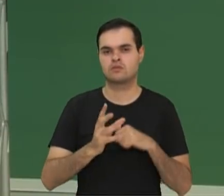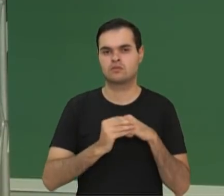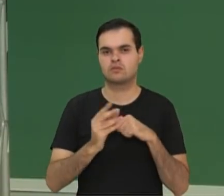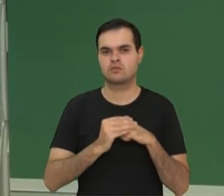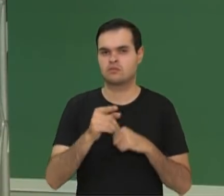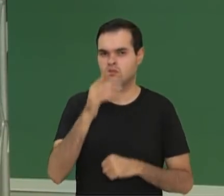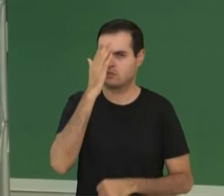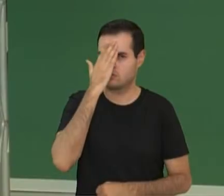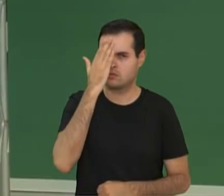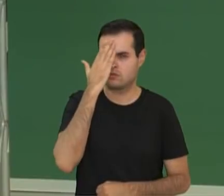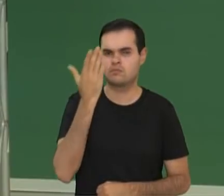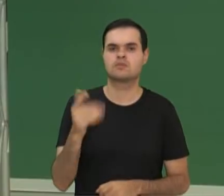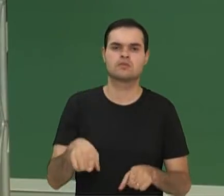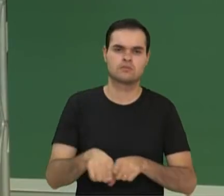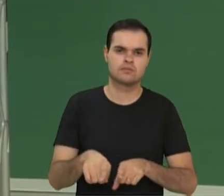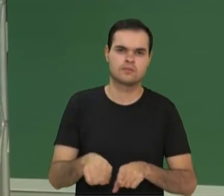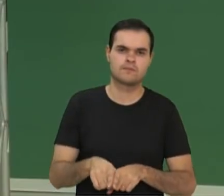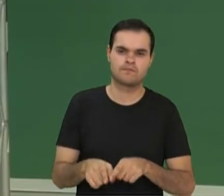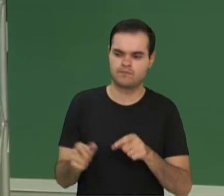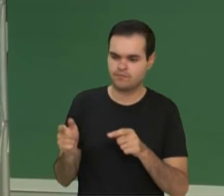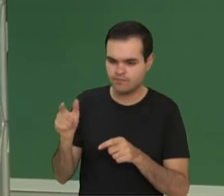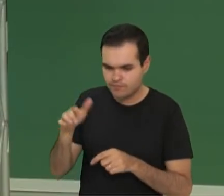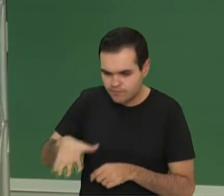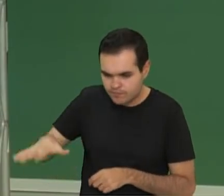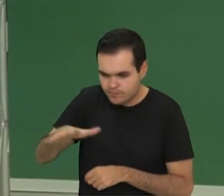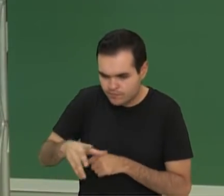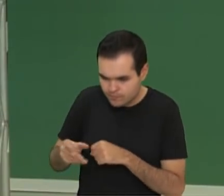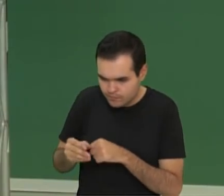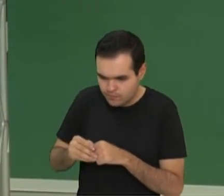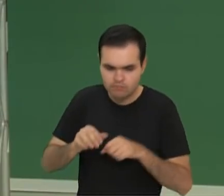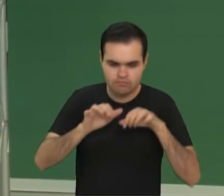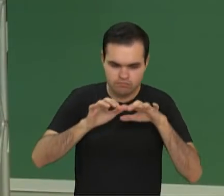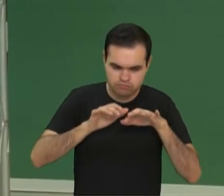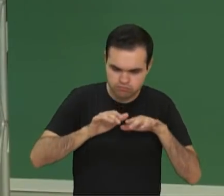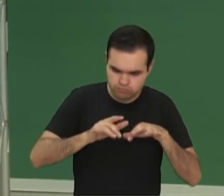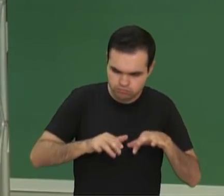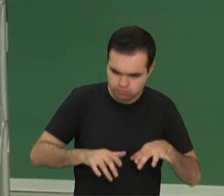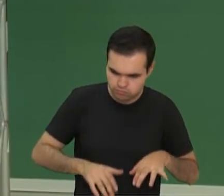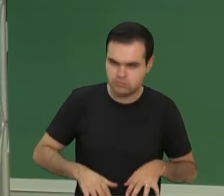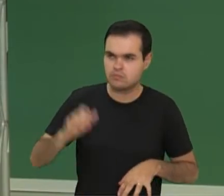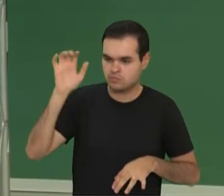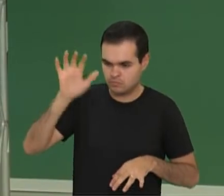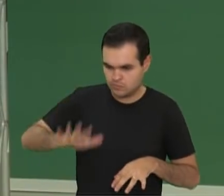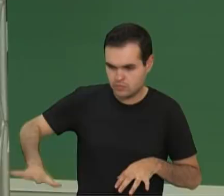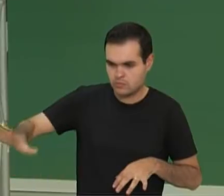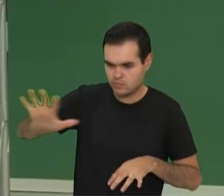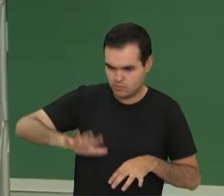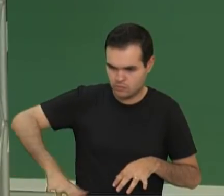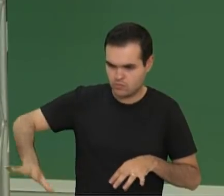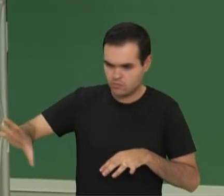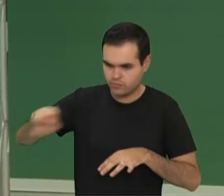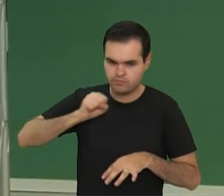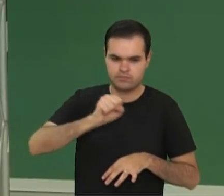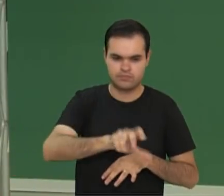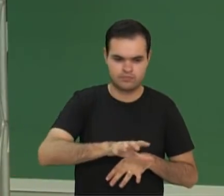ele sabe tratar daquele assunto, ele vai manifestar a ideia, vai trazer o